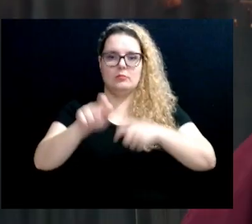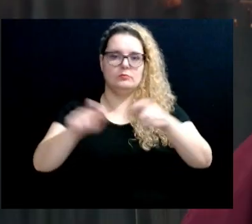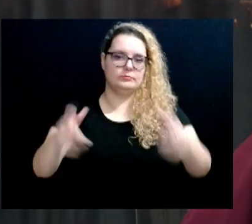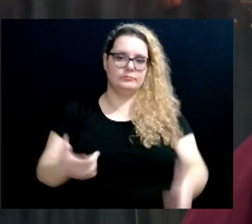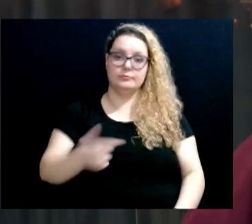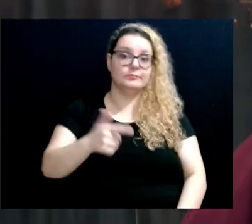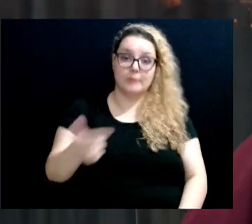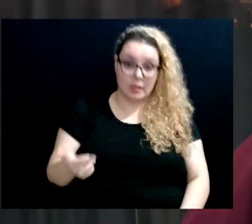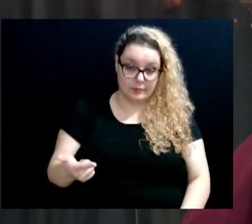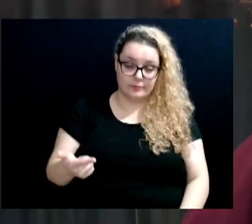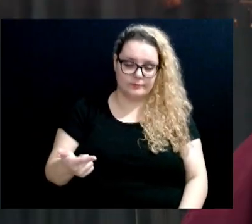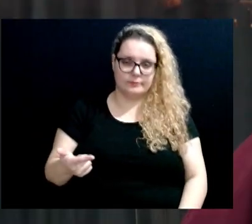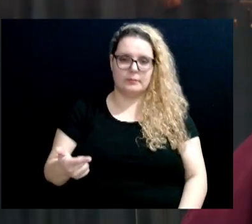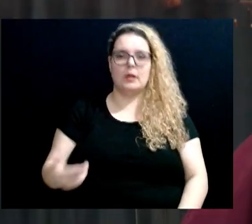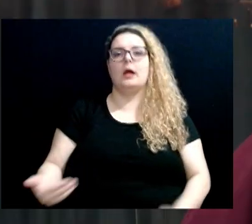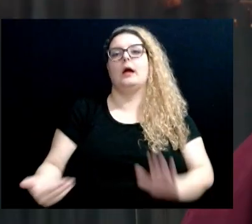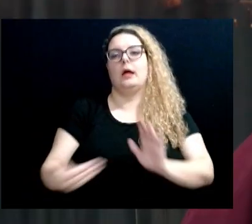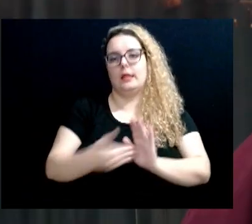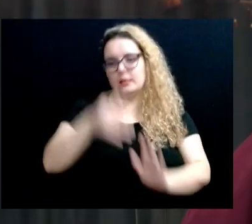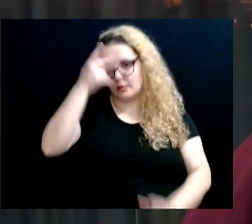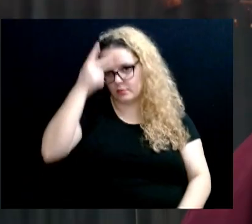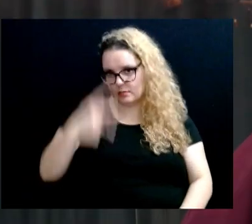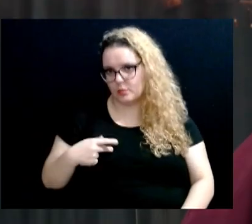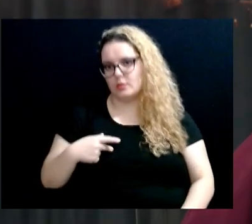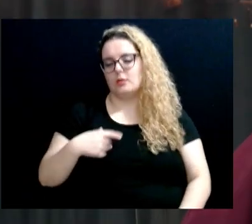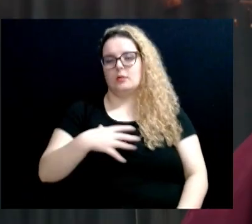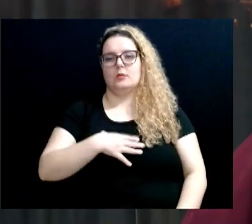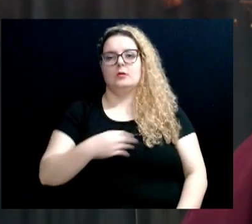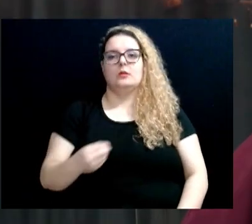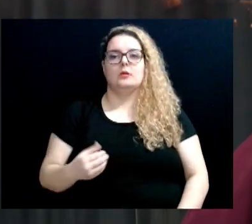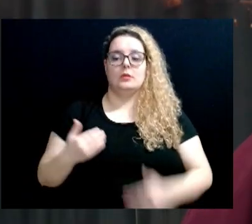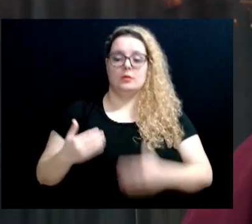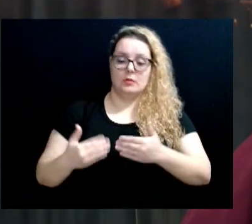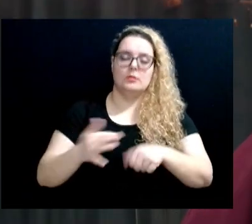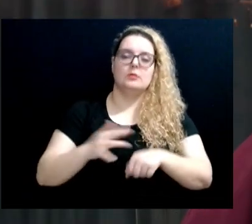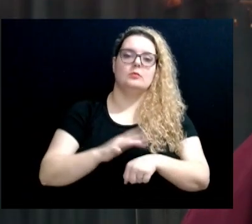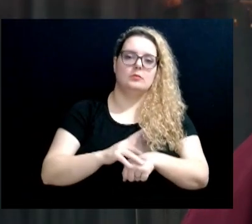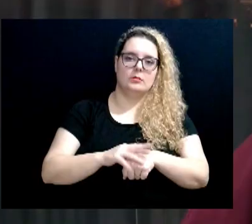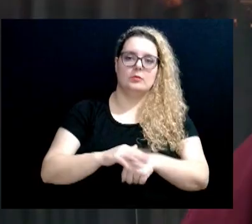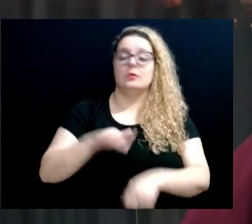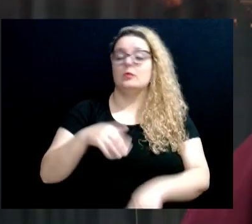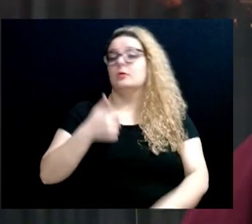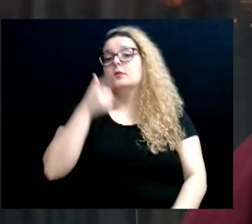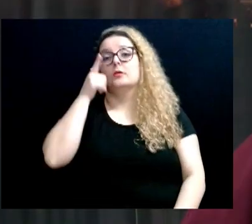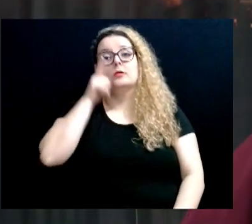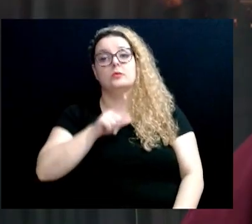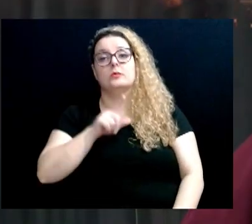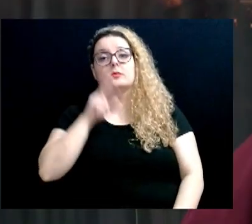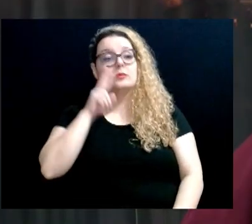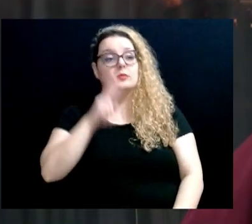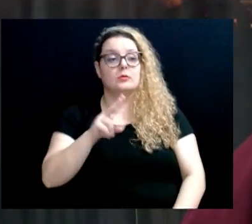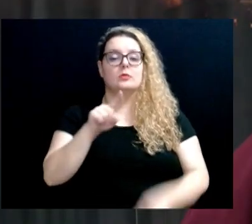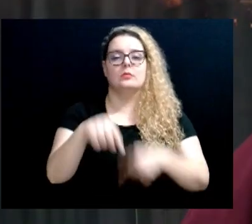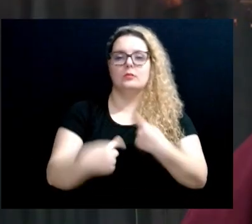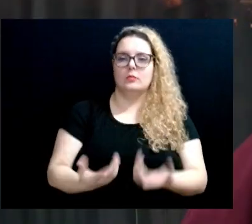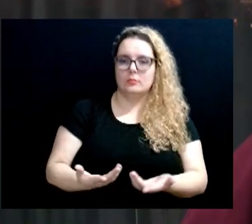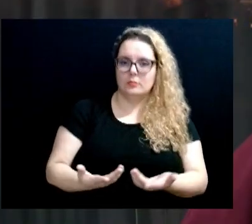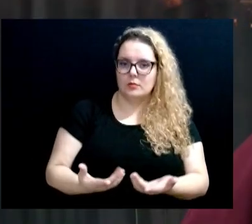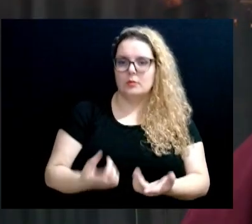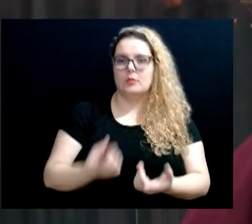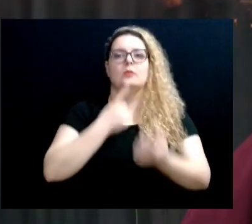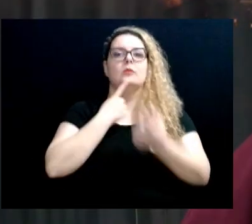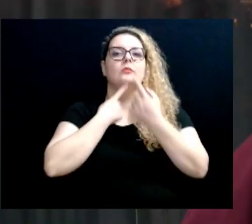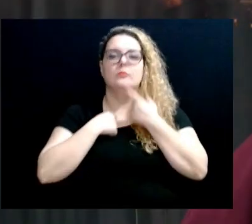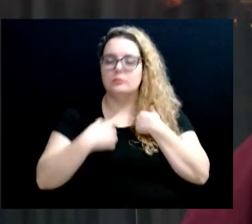aos filhos, né? E aí isso passa a ser patológico quando eu não consigo olhar o outro, né, com desejos,